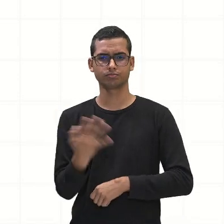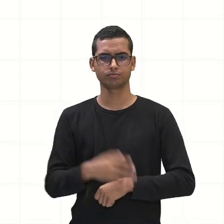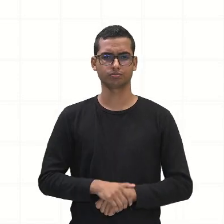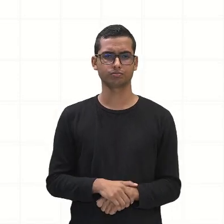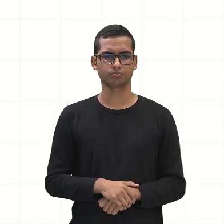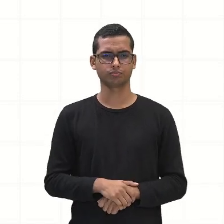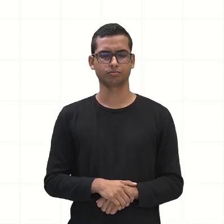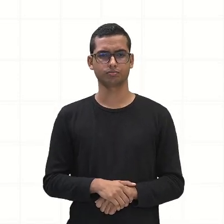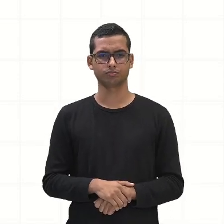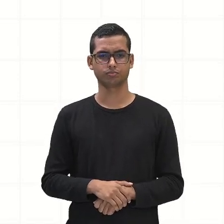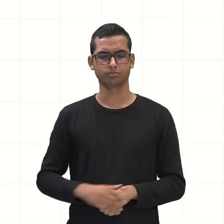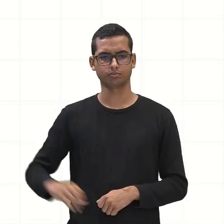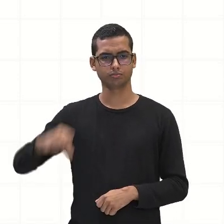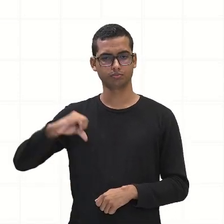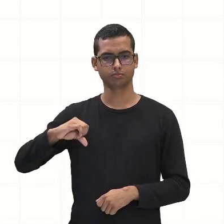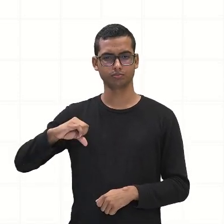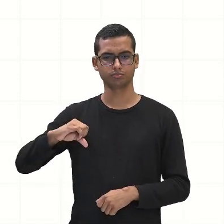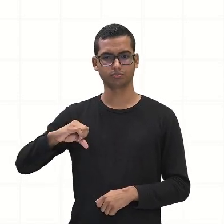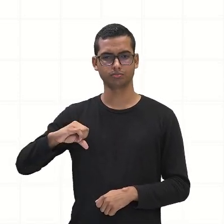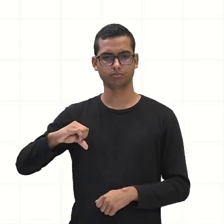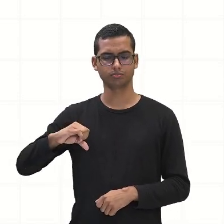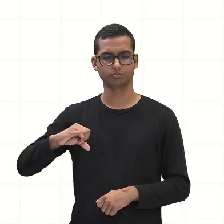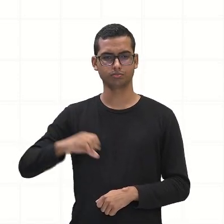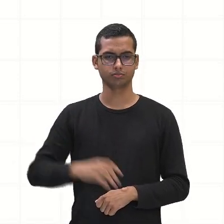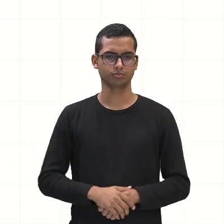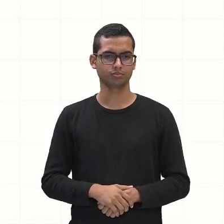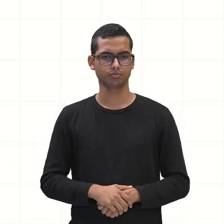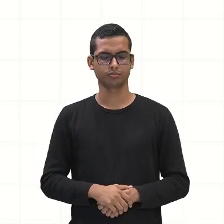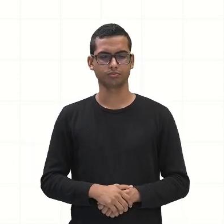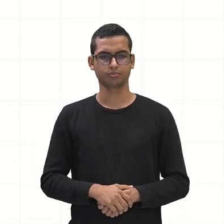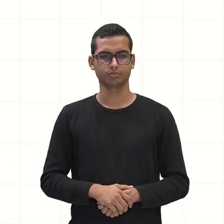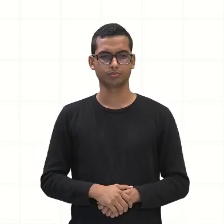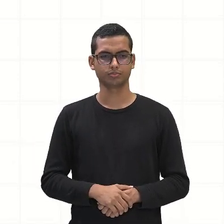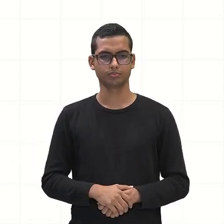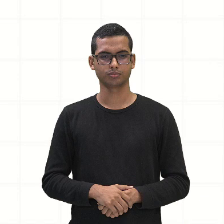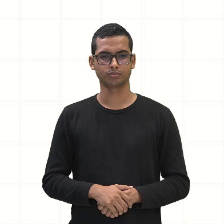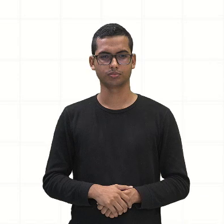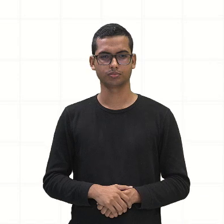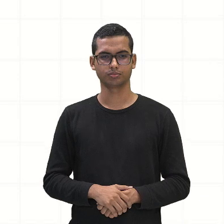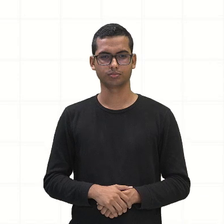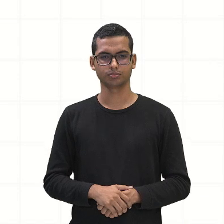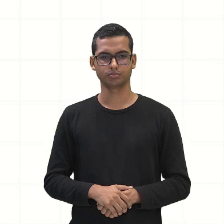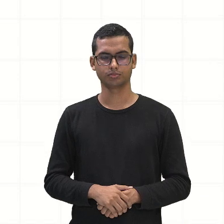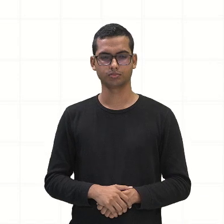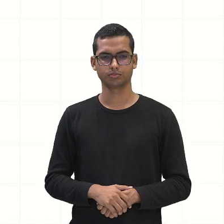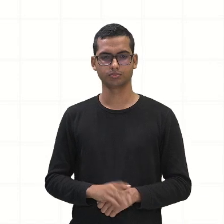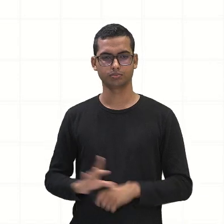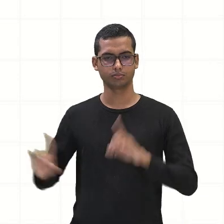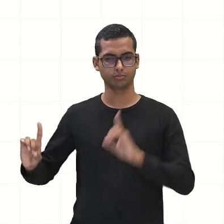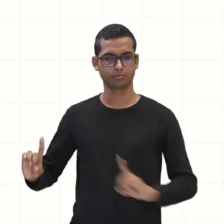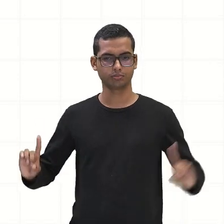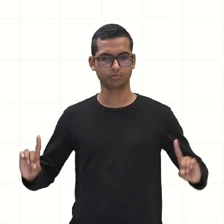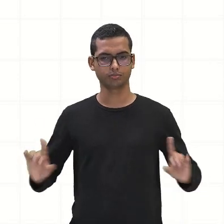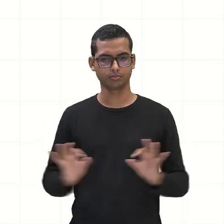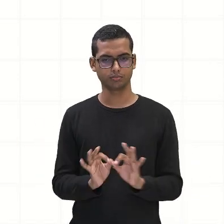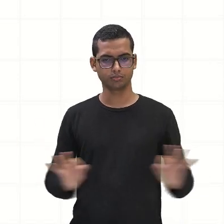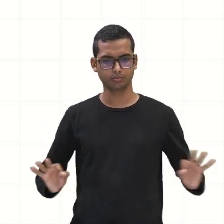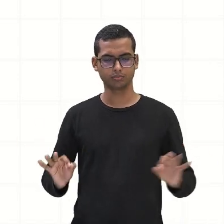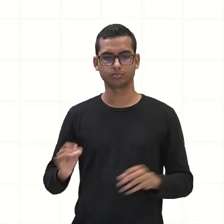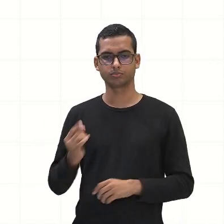9. Beleza? Então, eu sei que o DC vai ser 15 menos